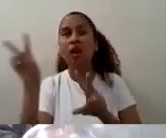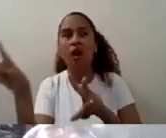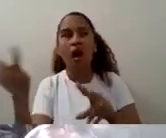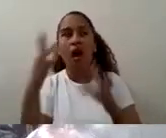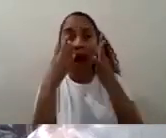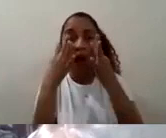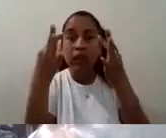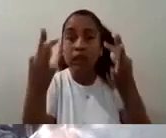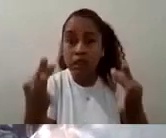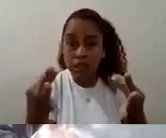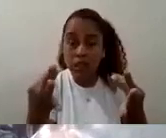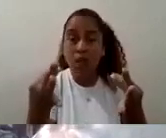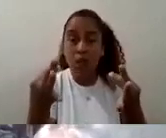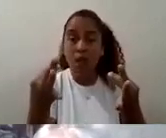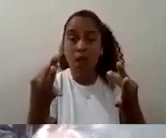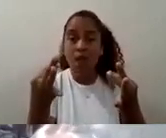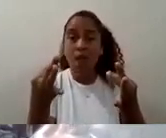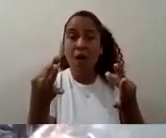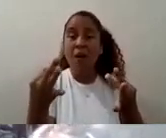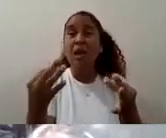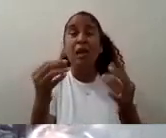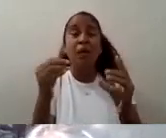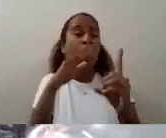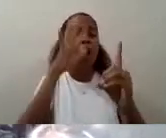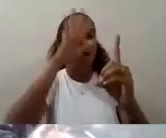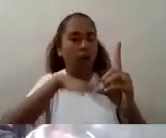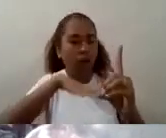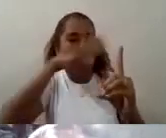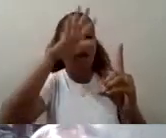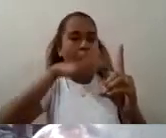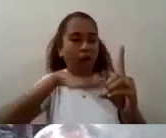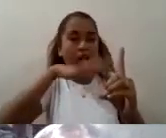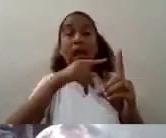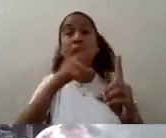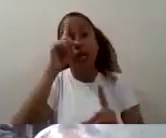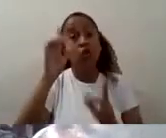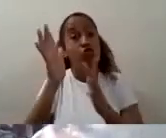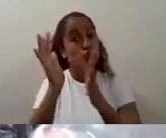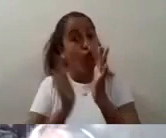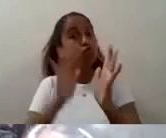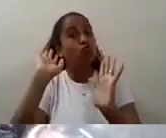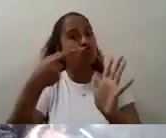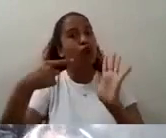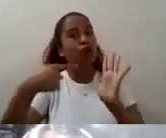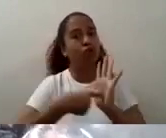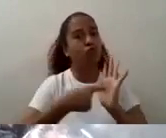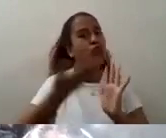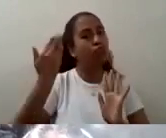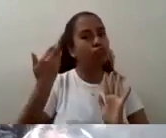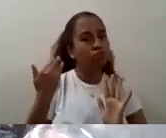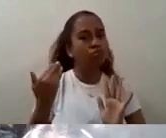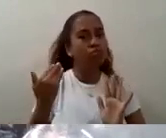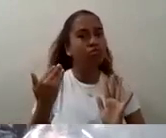Jesus. Ela denunciou as teologias que pregam a prosperidade e fortalecem a